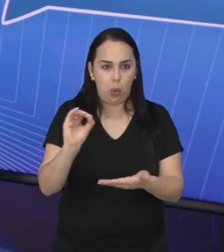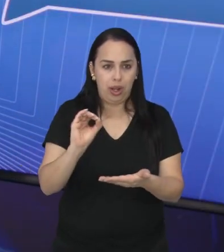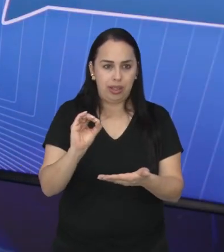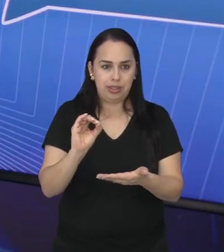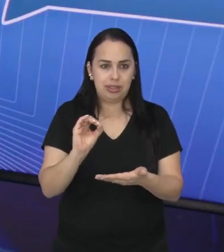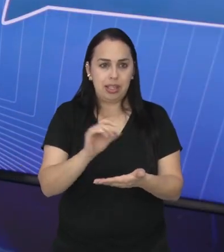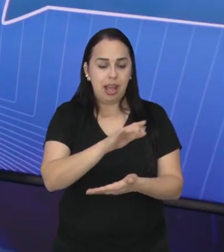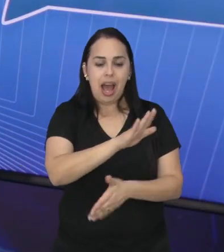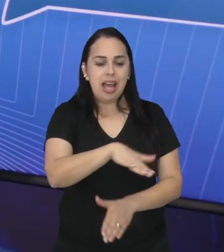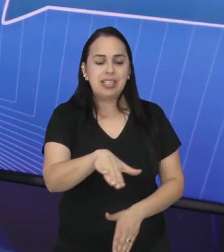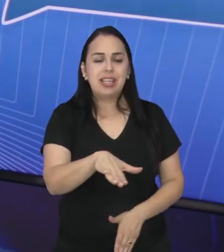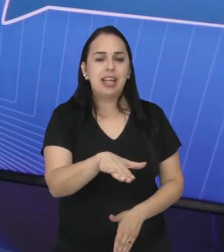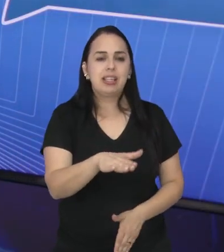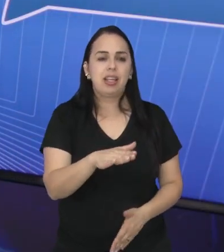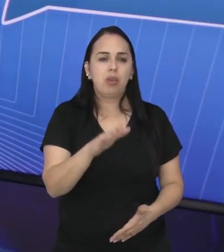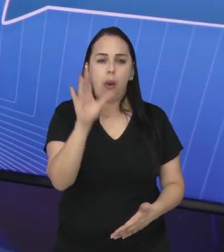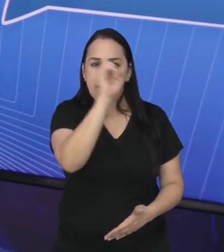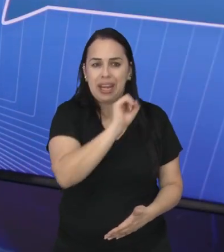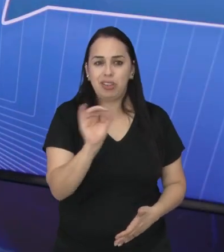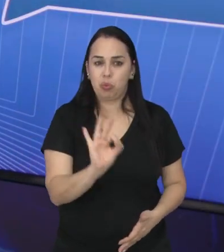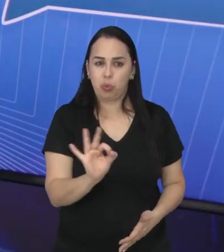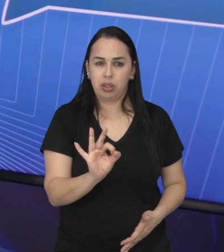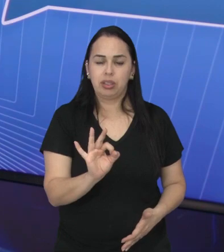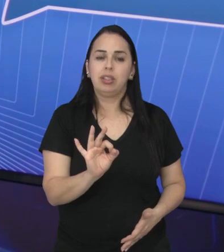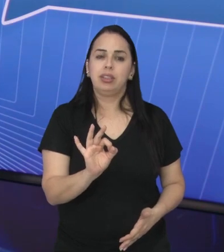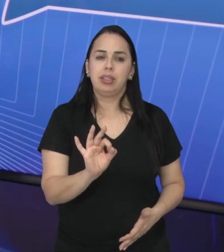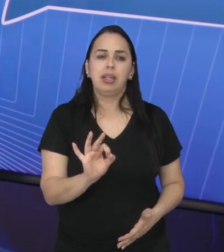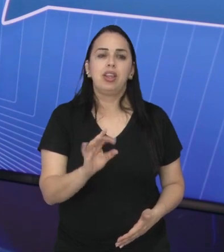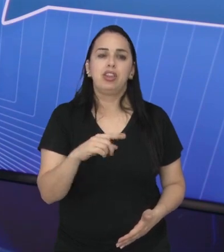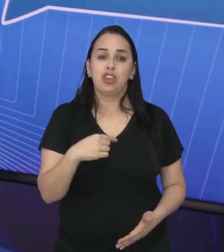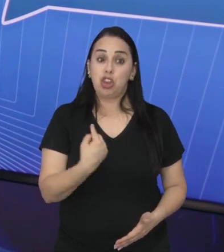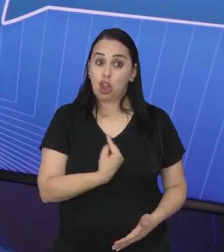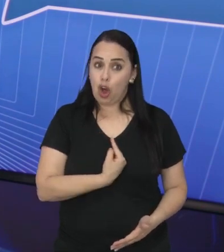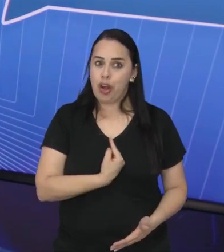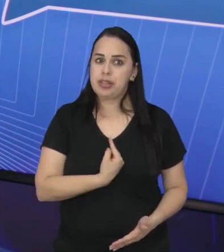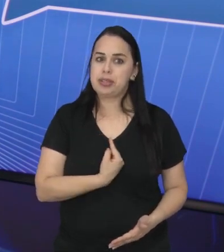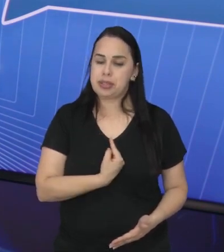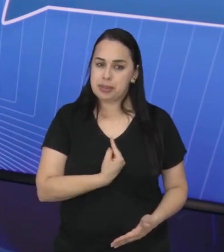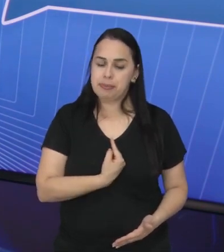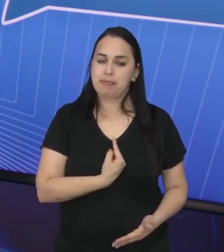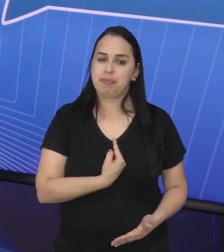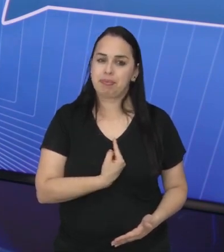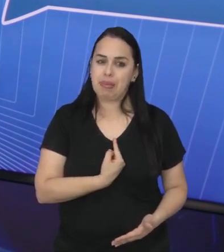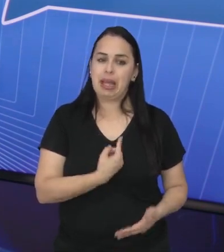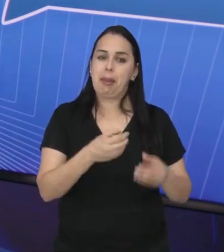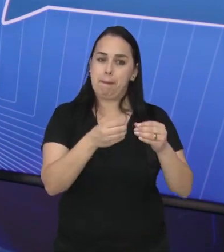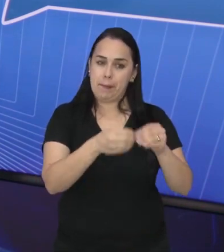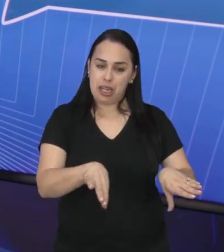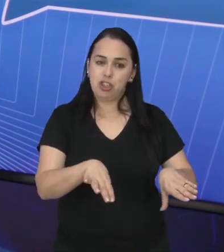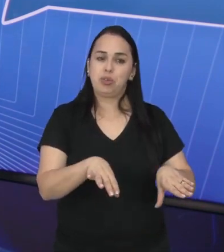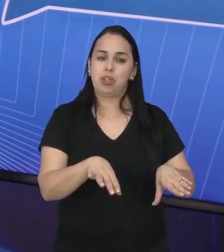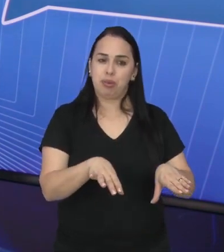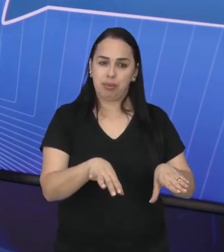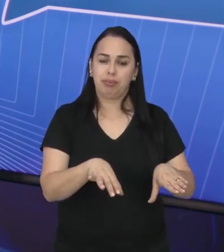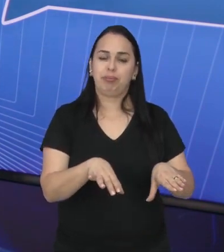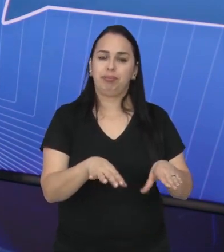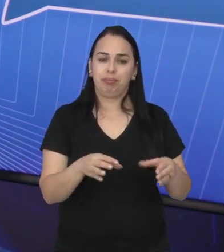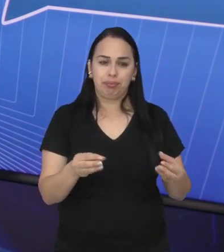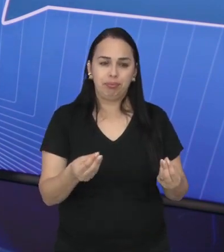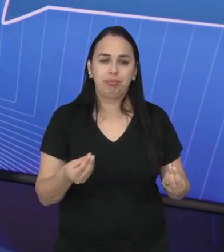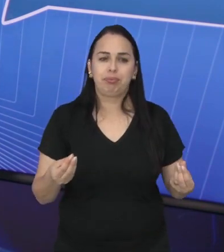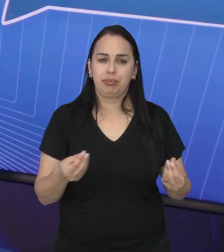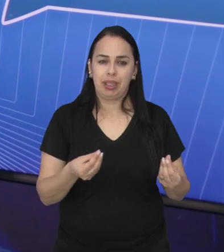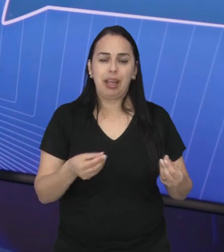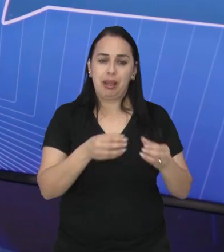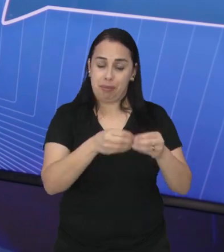não possibilita a criança ser um leitor, nós, enquanto sociedade, estamos agindo de